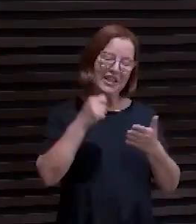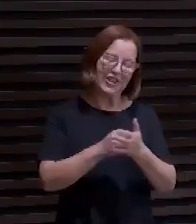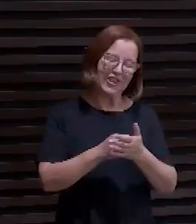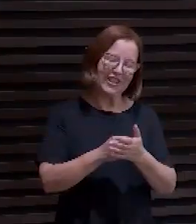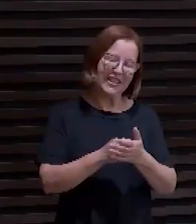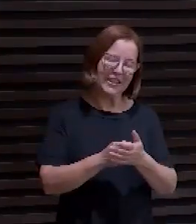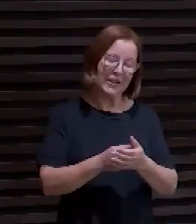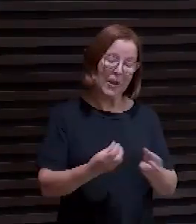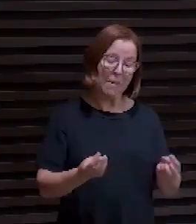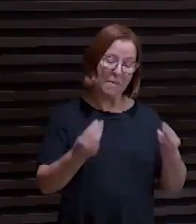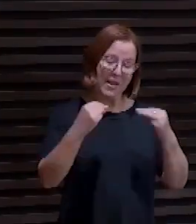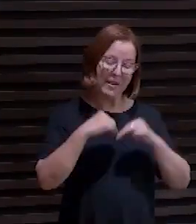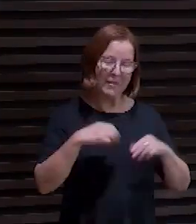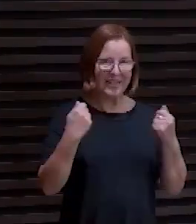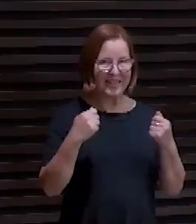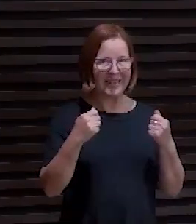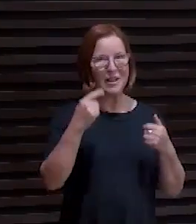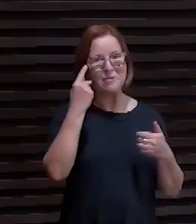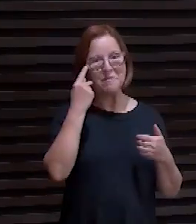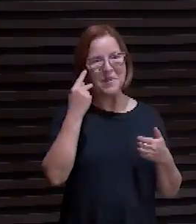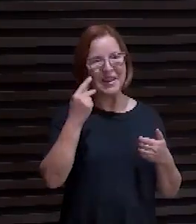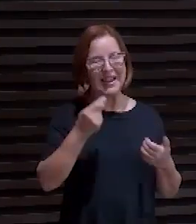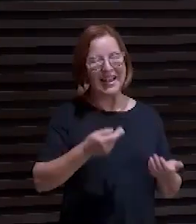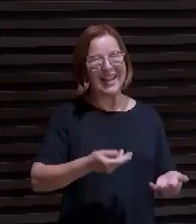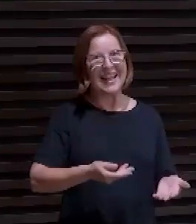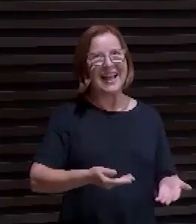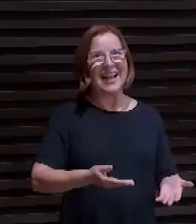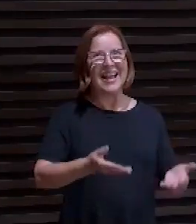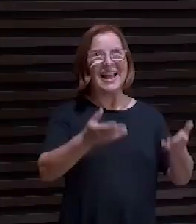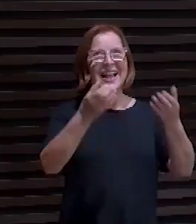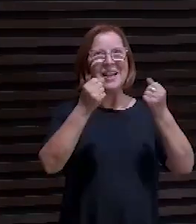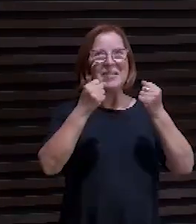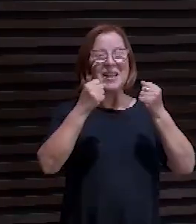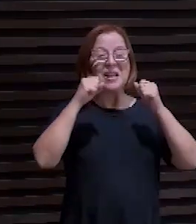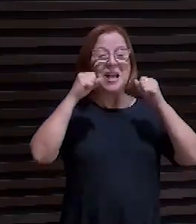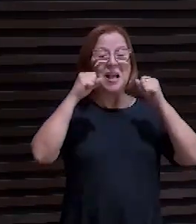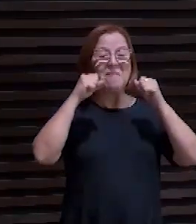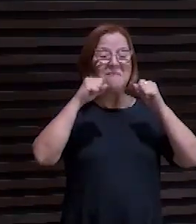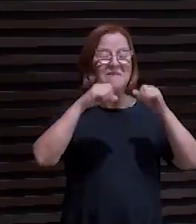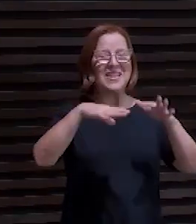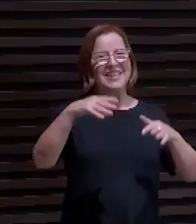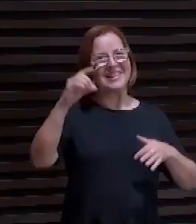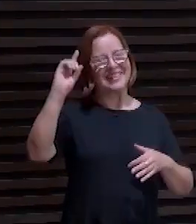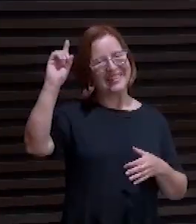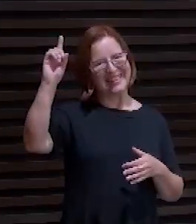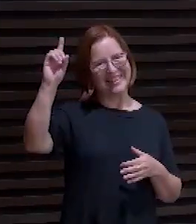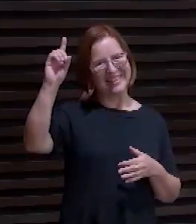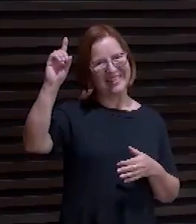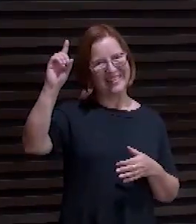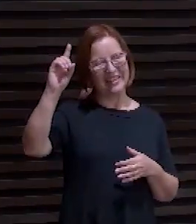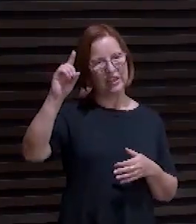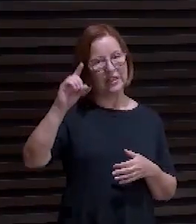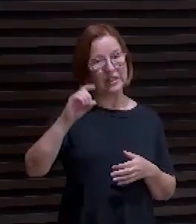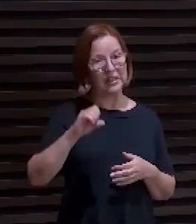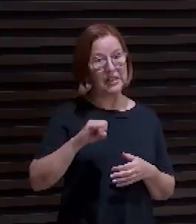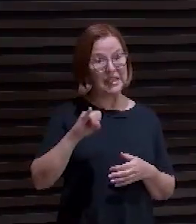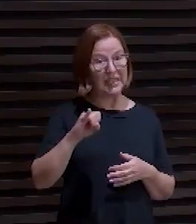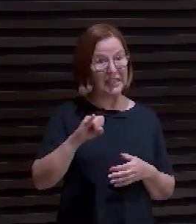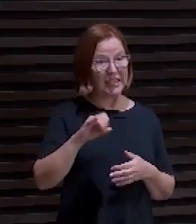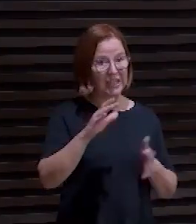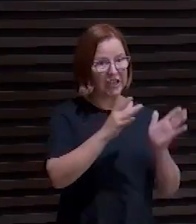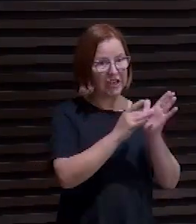mérito necessário para recebermos a bênção do pacto de Deus. Se ele não fosse uma pessoa